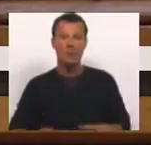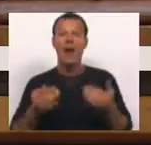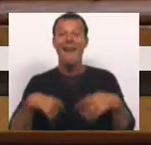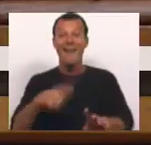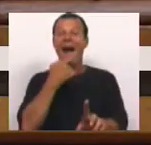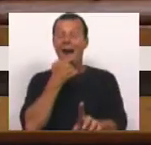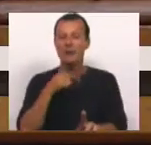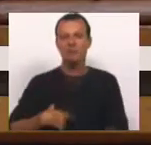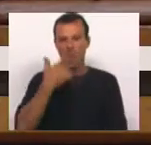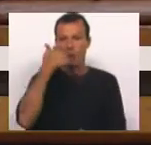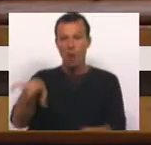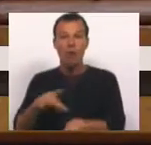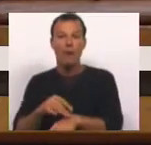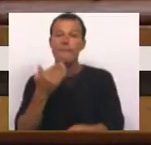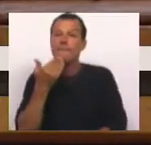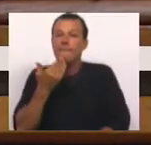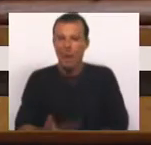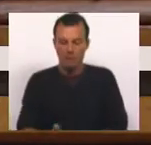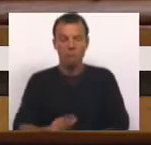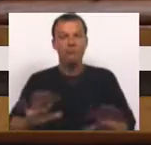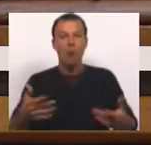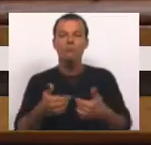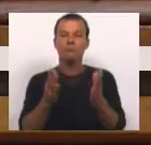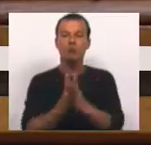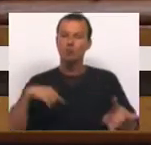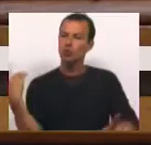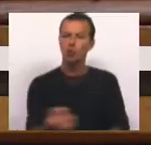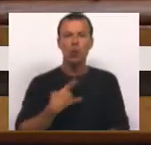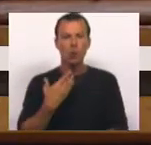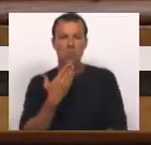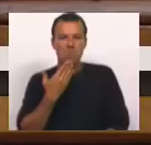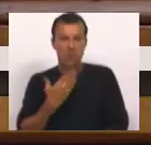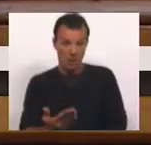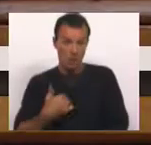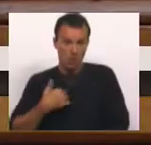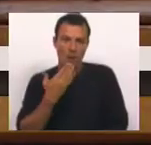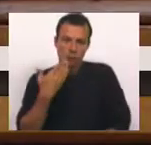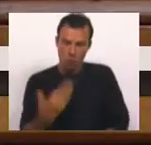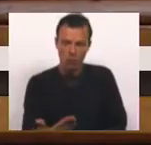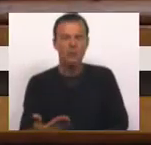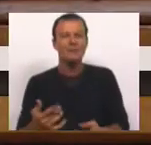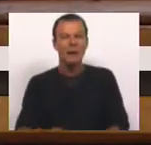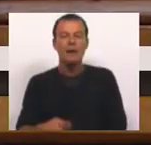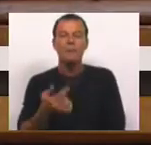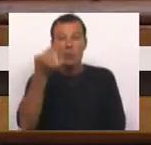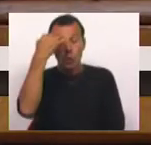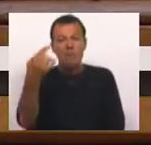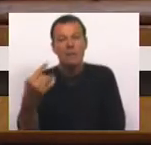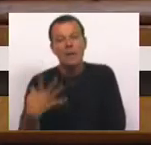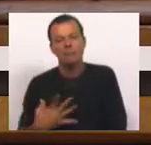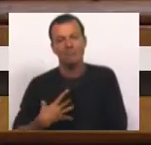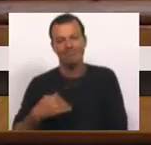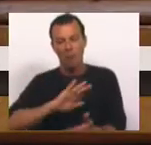doente. É por isso que vou solicitar a todos os que ouvem esta intervenção que entendam a proposta dos Verdes